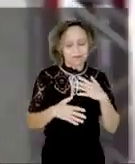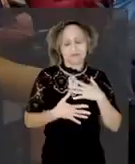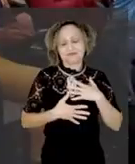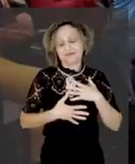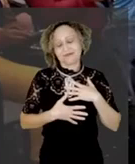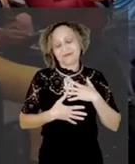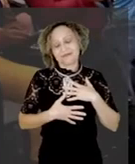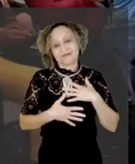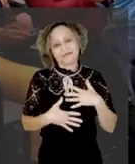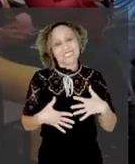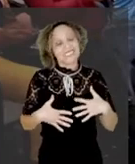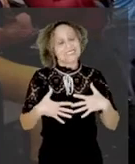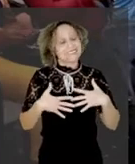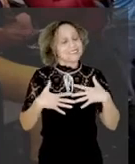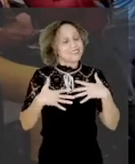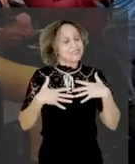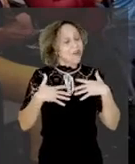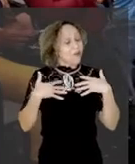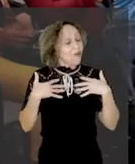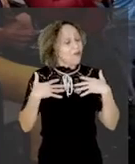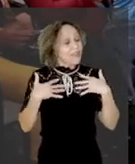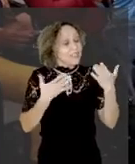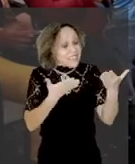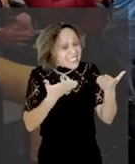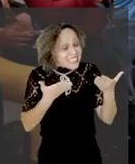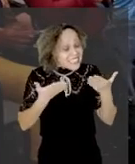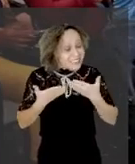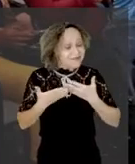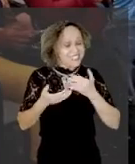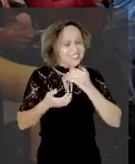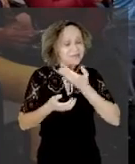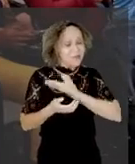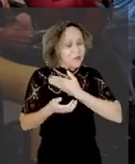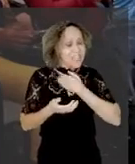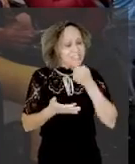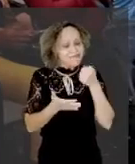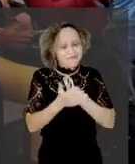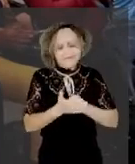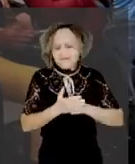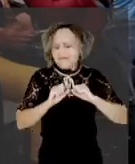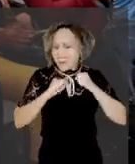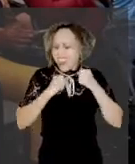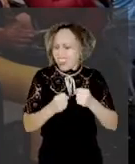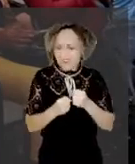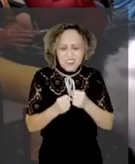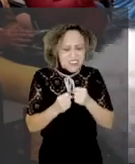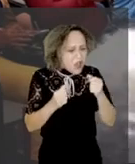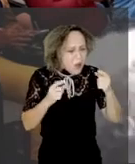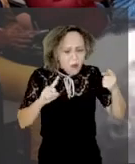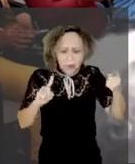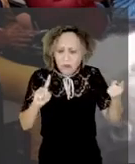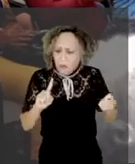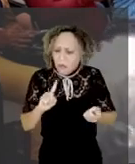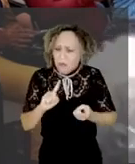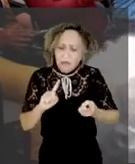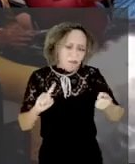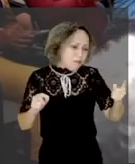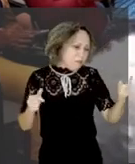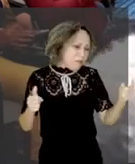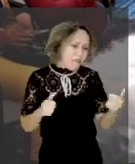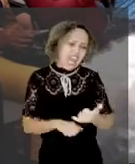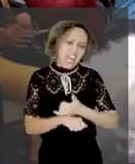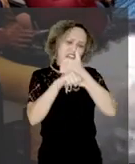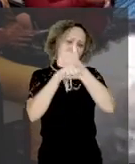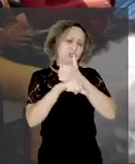carinhoso, batalhador, guerreiro, que não se cansa de lutar pelos trabalhadores, pelos